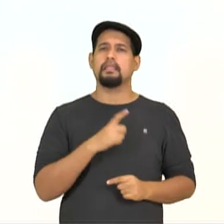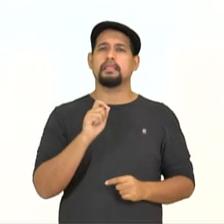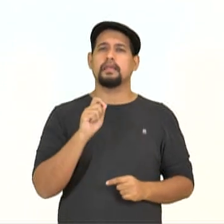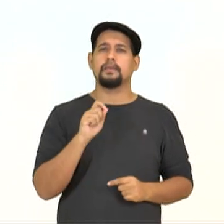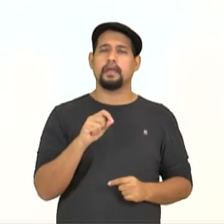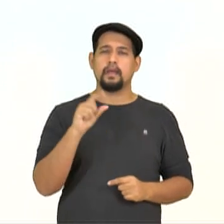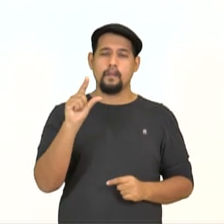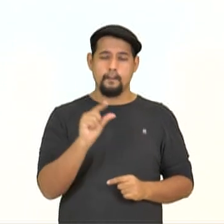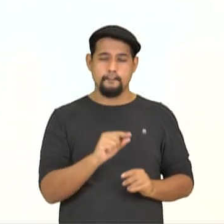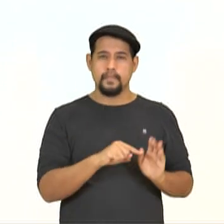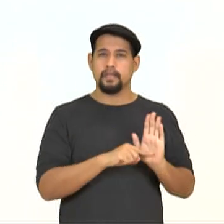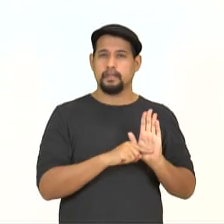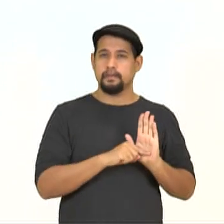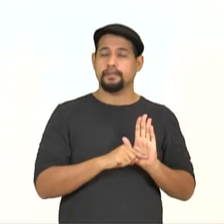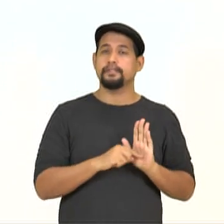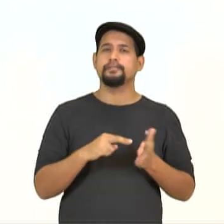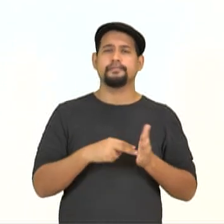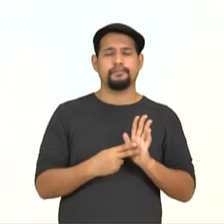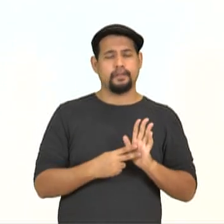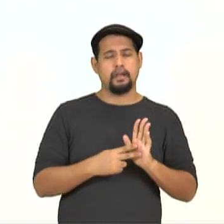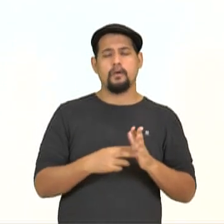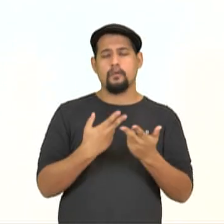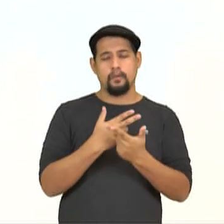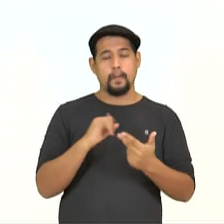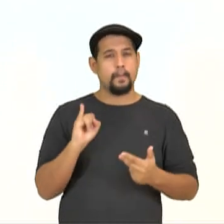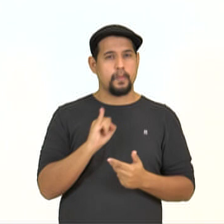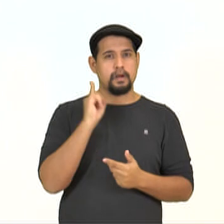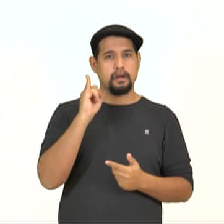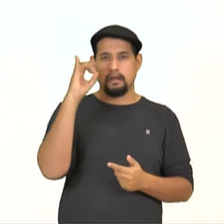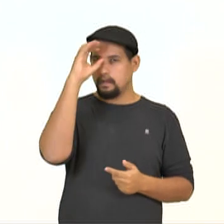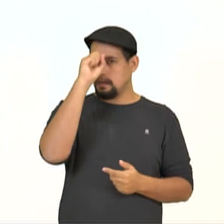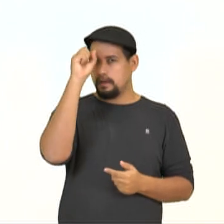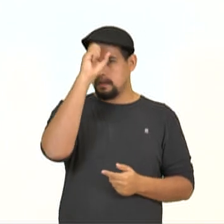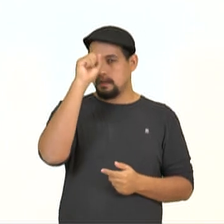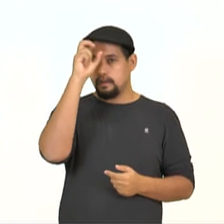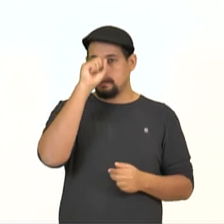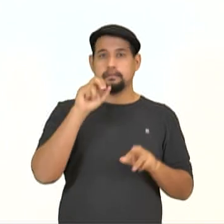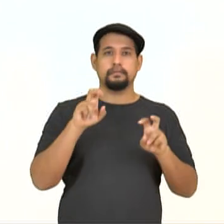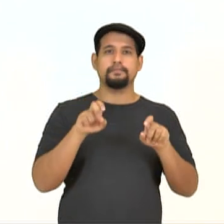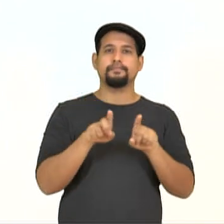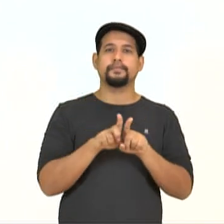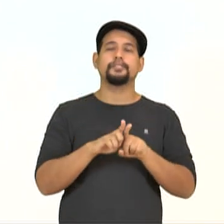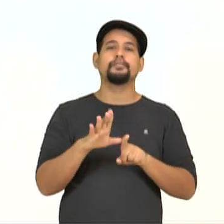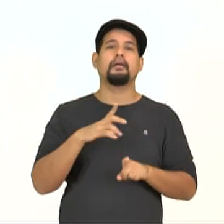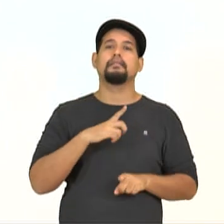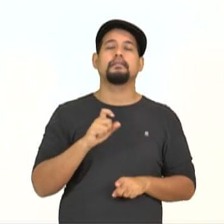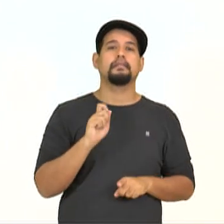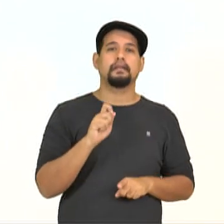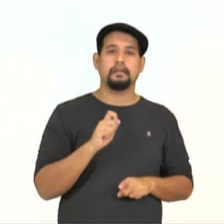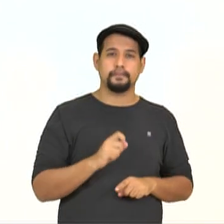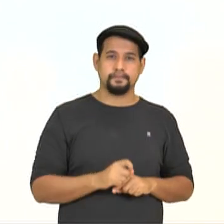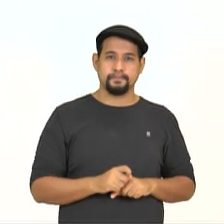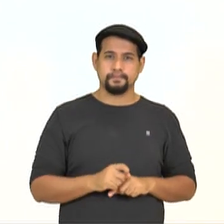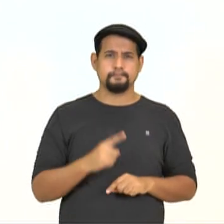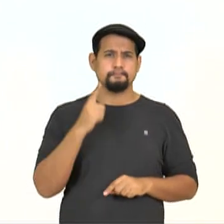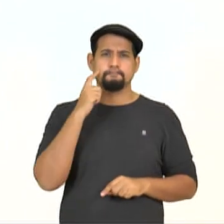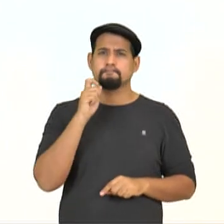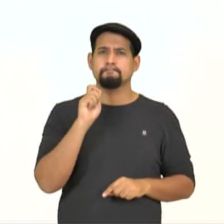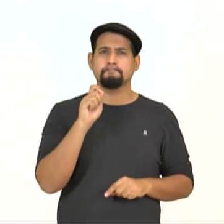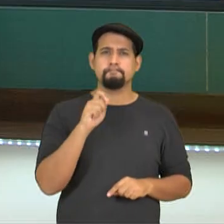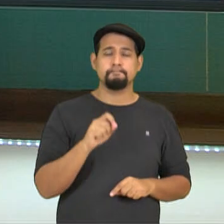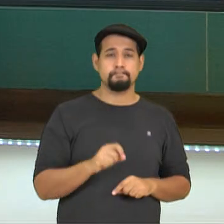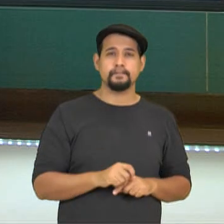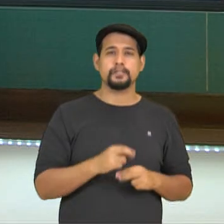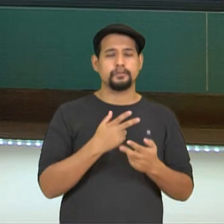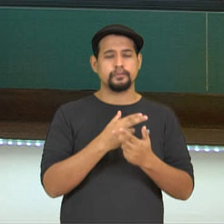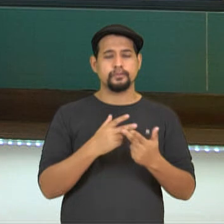ponto mínimo lá embaixo. São informações importantes que a gente precisa saber. E aí já entra também a ideia das